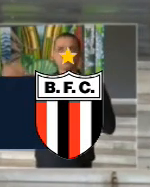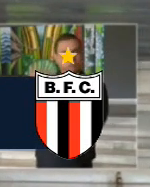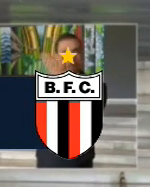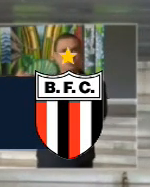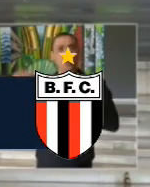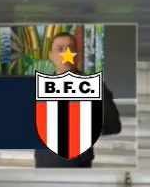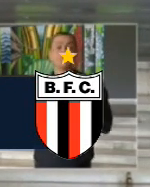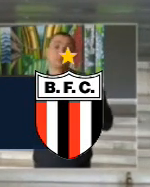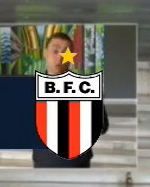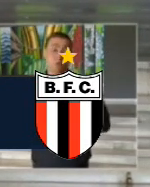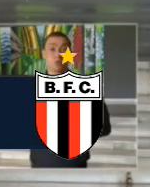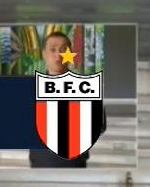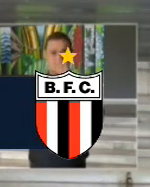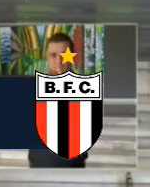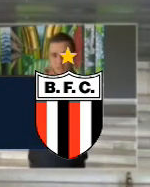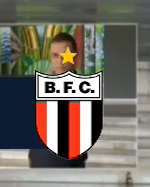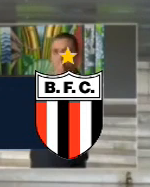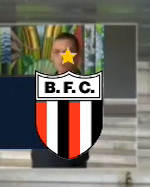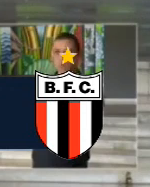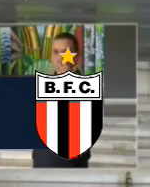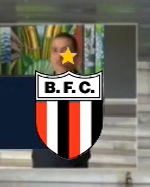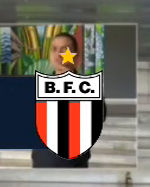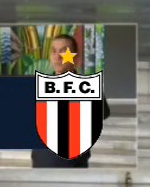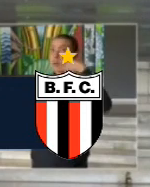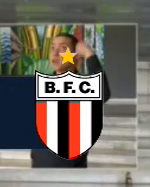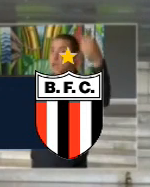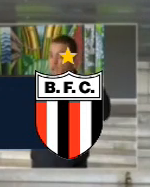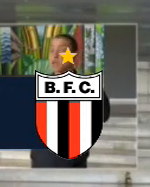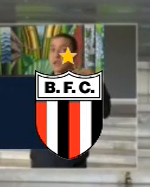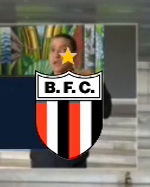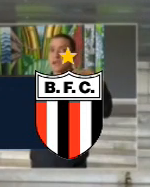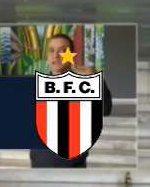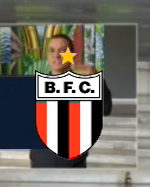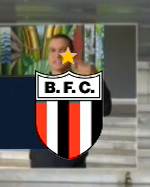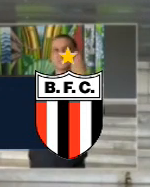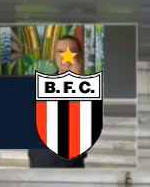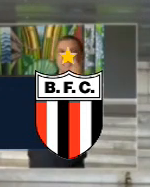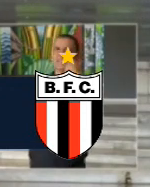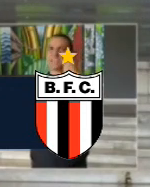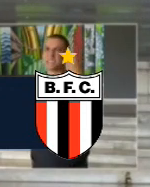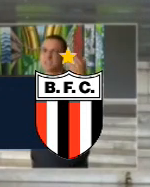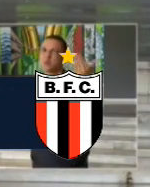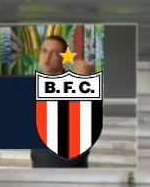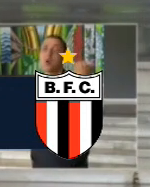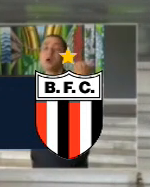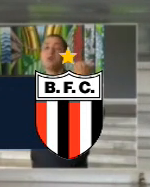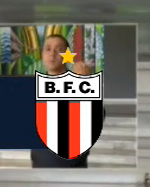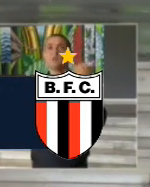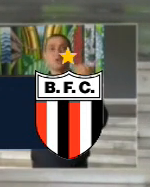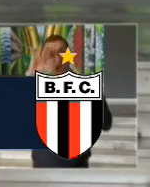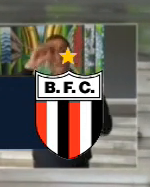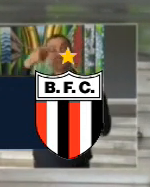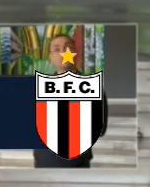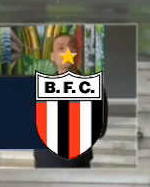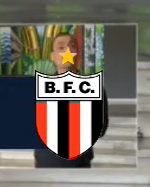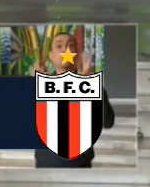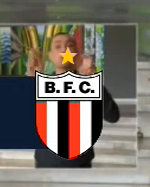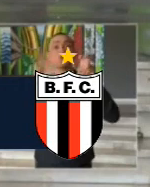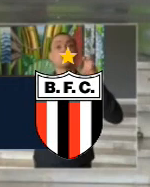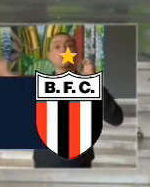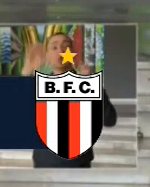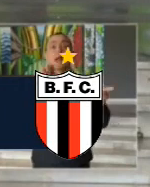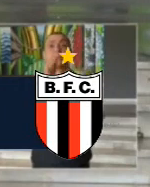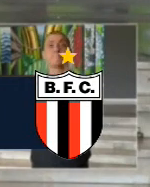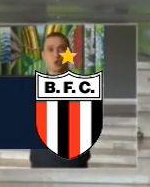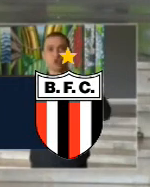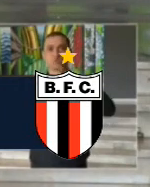Estado. Portanto, Fábio, creio que já na semana que vem, antes do final da semana que vem, já teremos uma decisão completa a